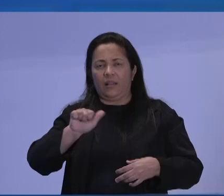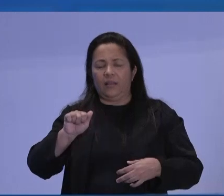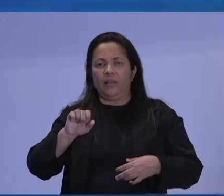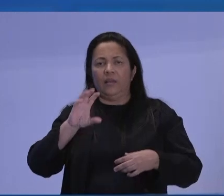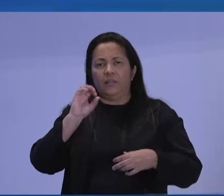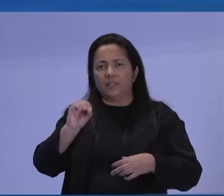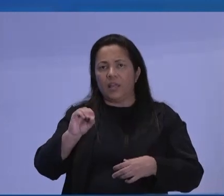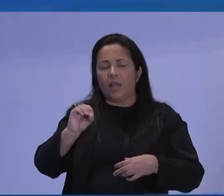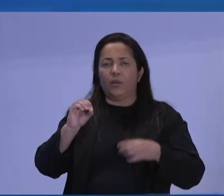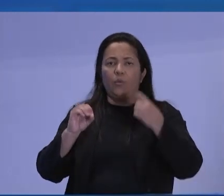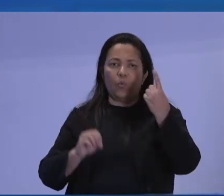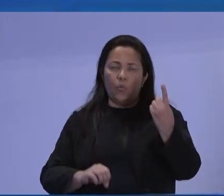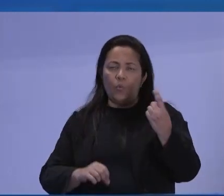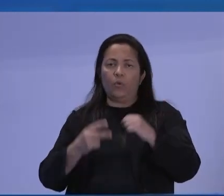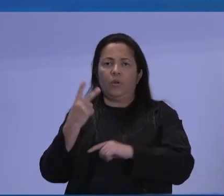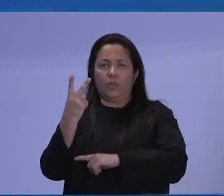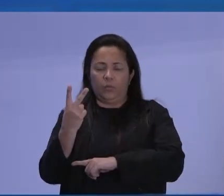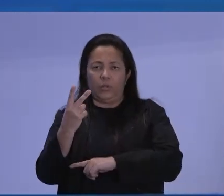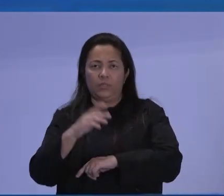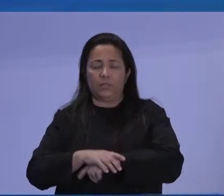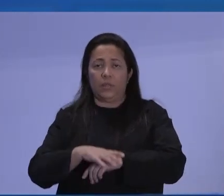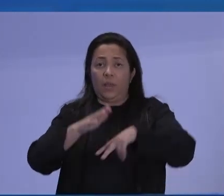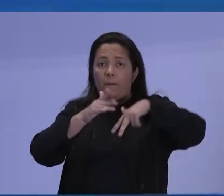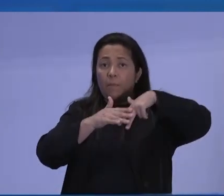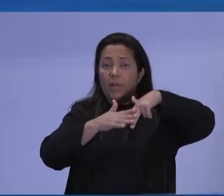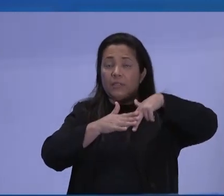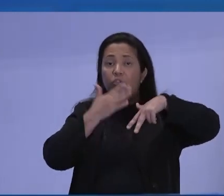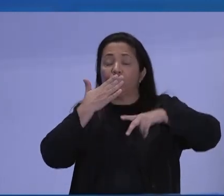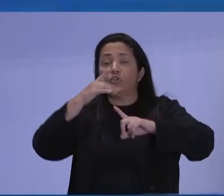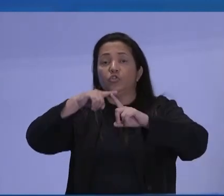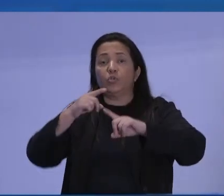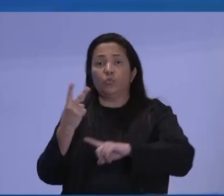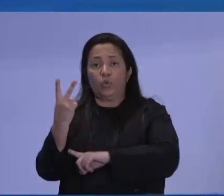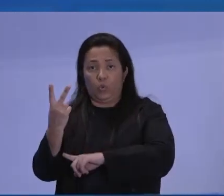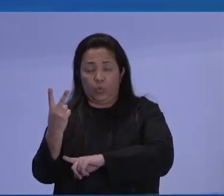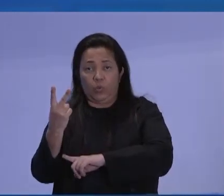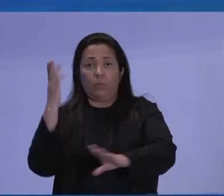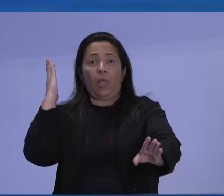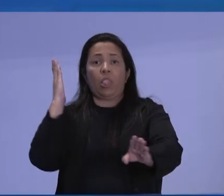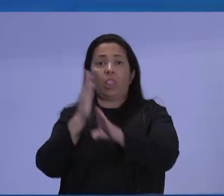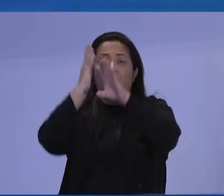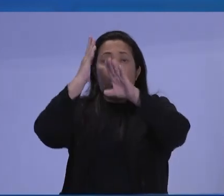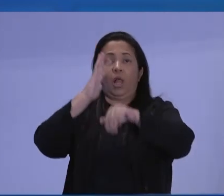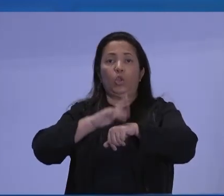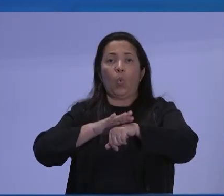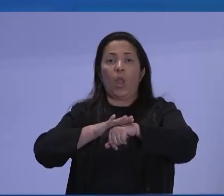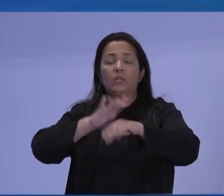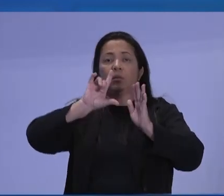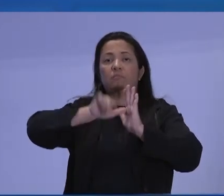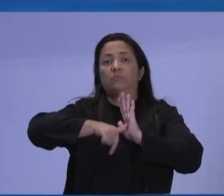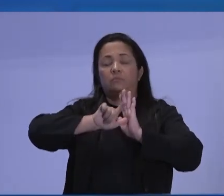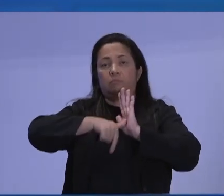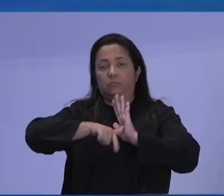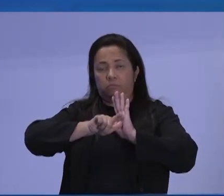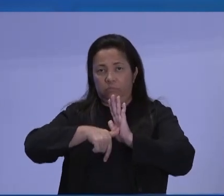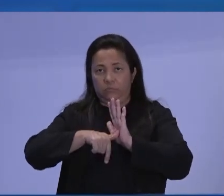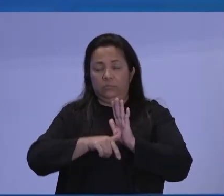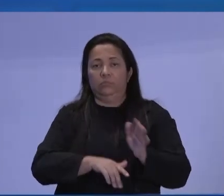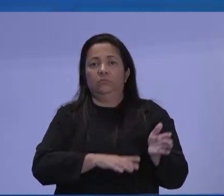e a proporção de casos de número 2 quer dizer diagnóstico tardio, certo? A